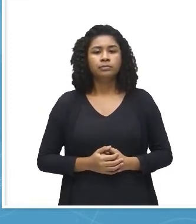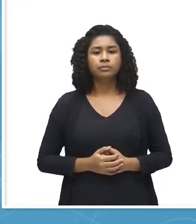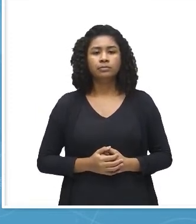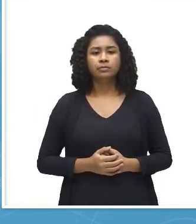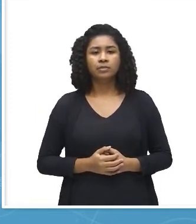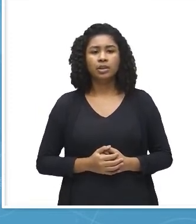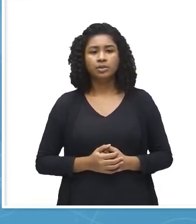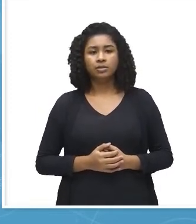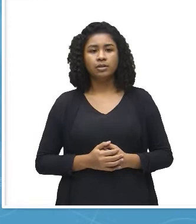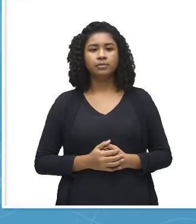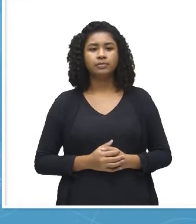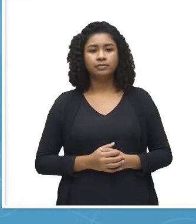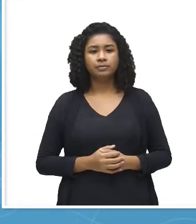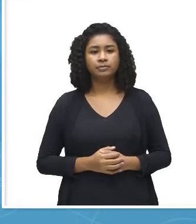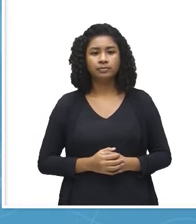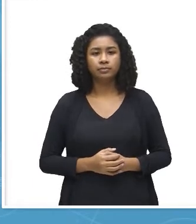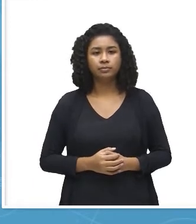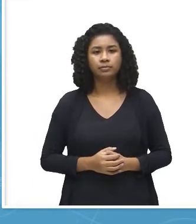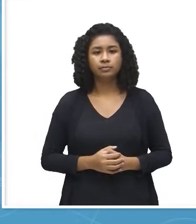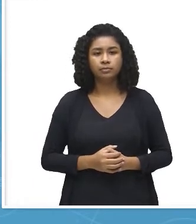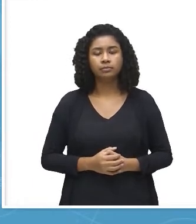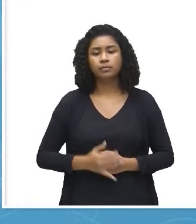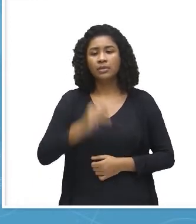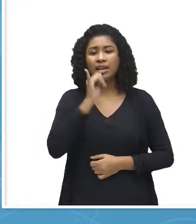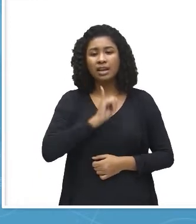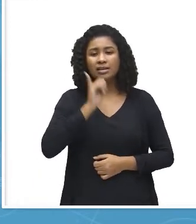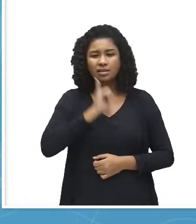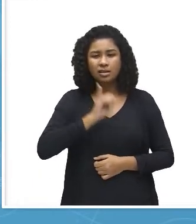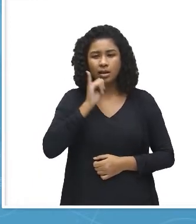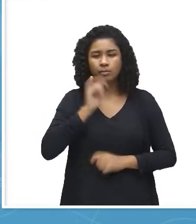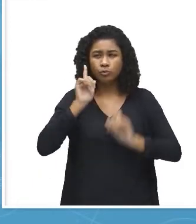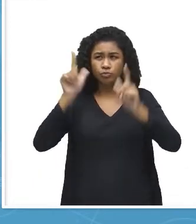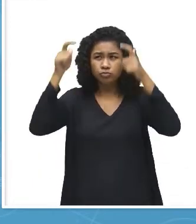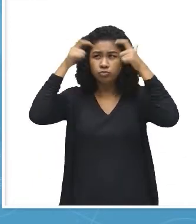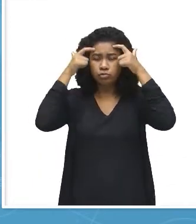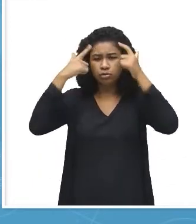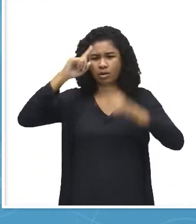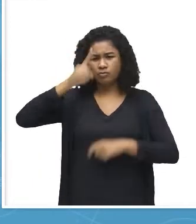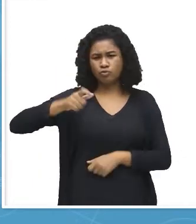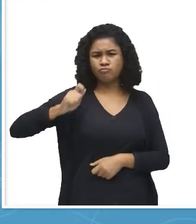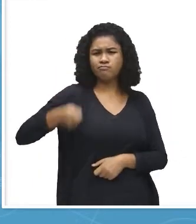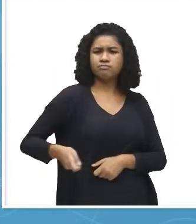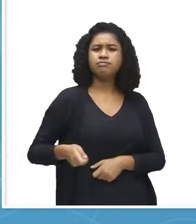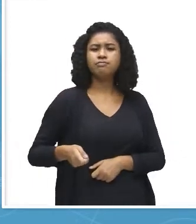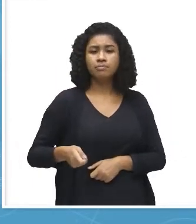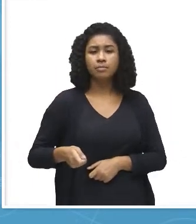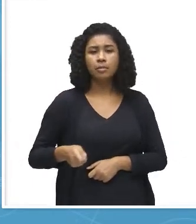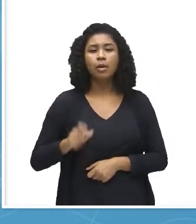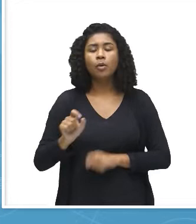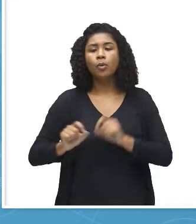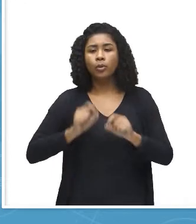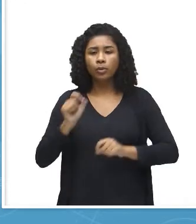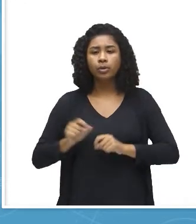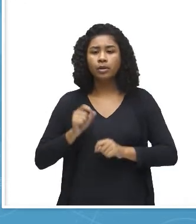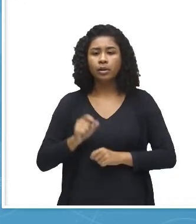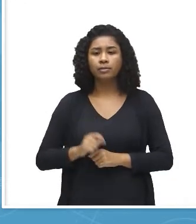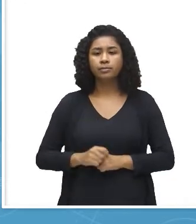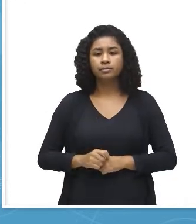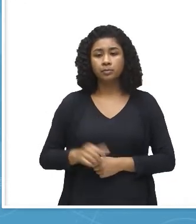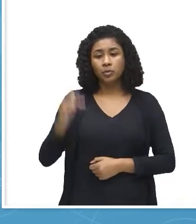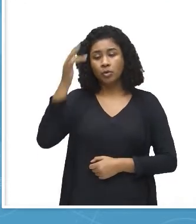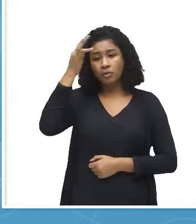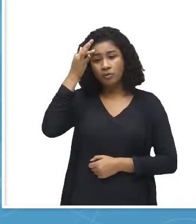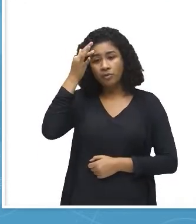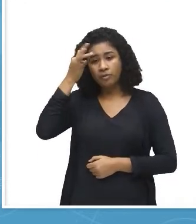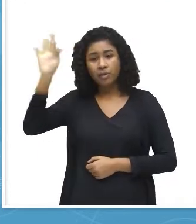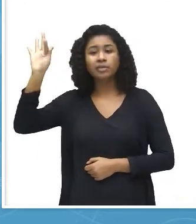Vamos lá. Um dos exemplos desse imperialismo, dessa dominação direta, se deu pelos franceses na região